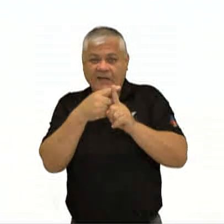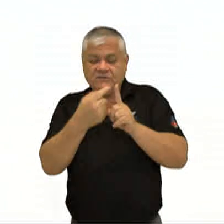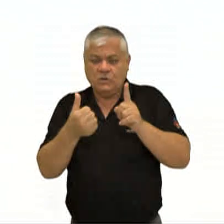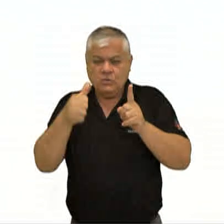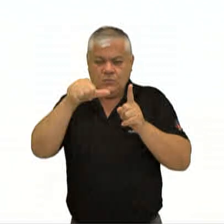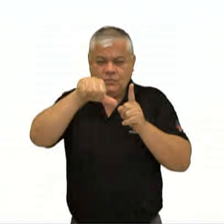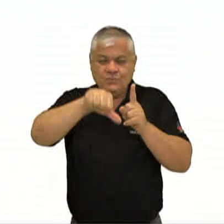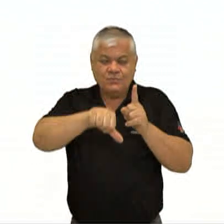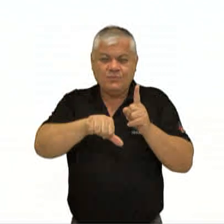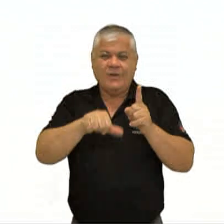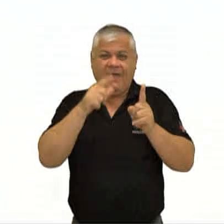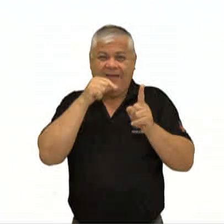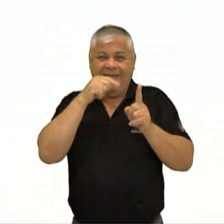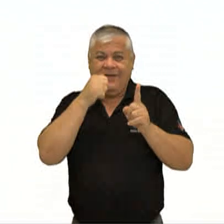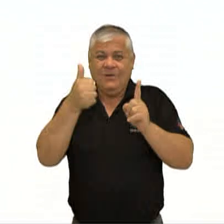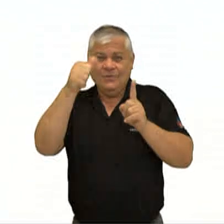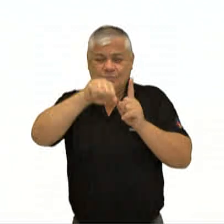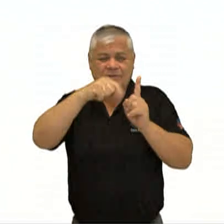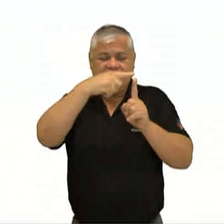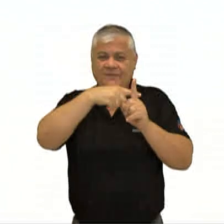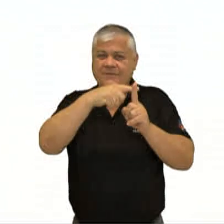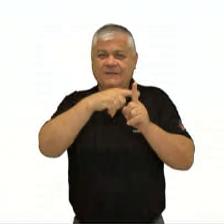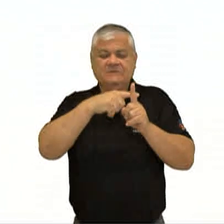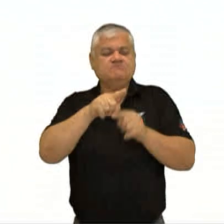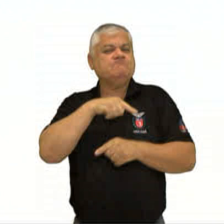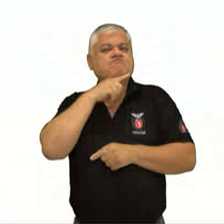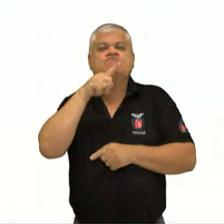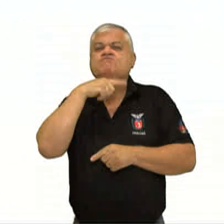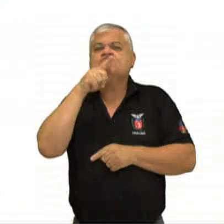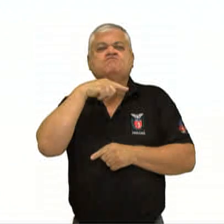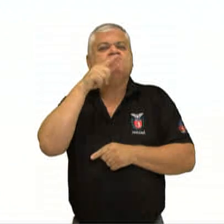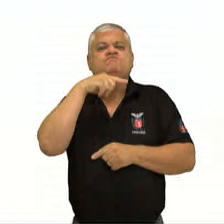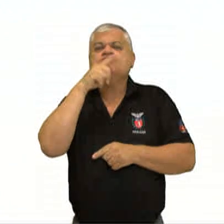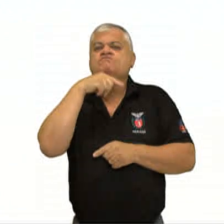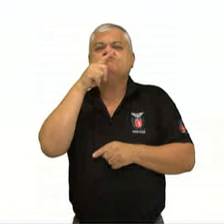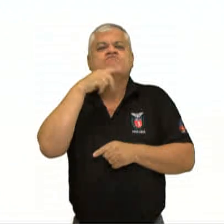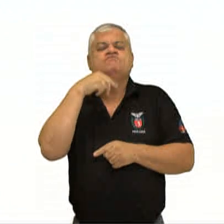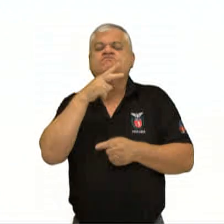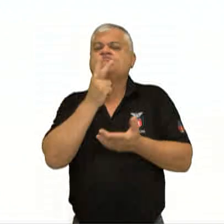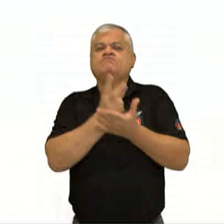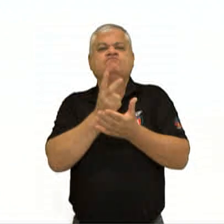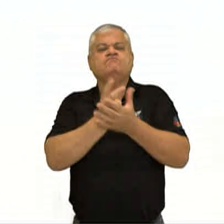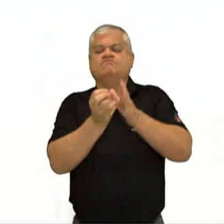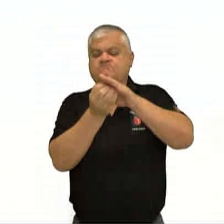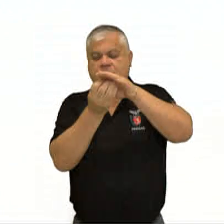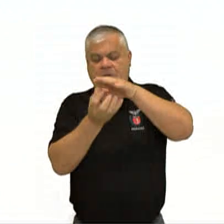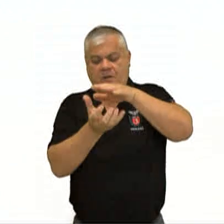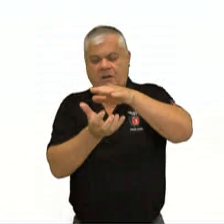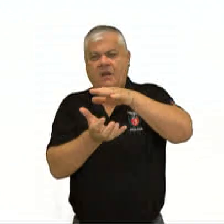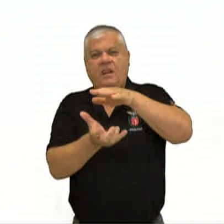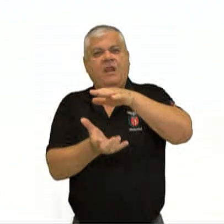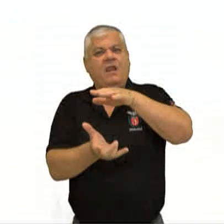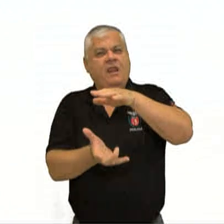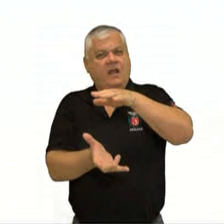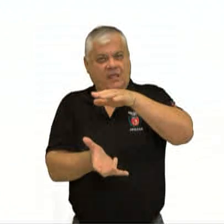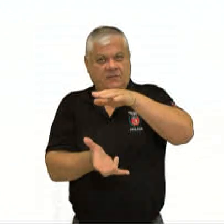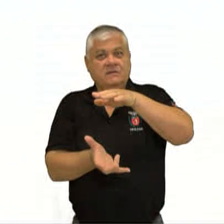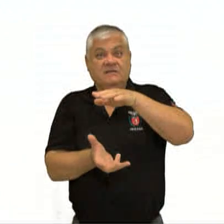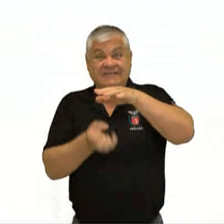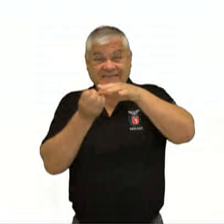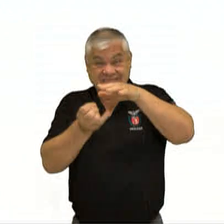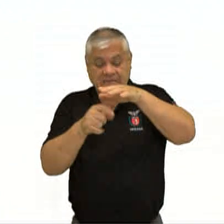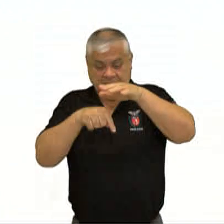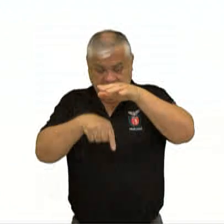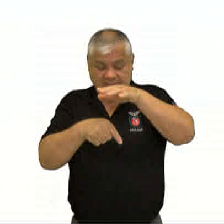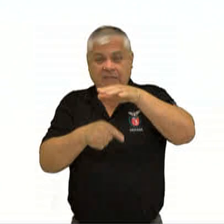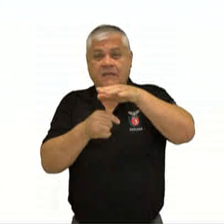de água e nessa mesma temperatura, ele não vai se dissolver e vai ficar depositado lá no fundo. Se eu quiser dissolver esse 1 grama a